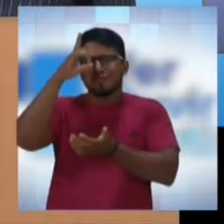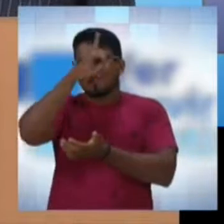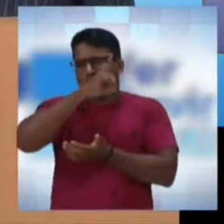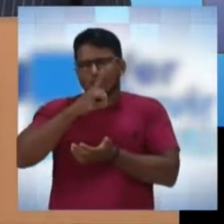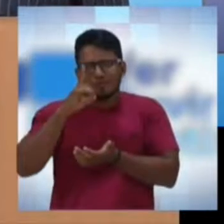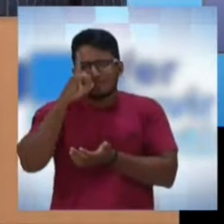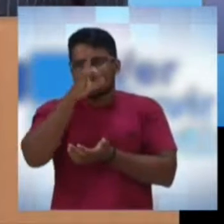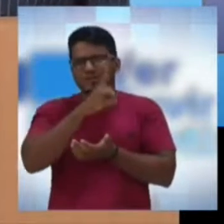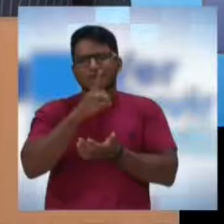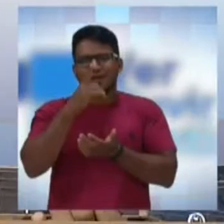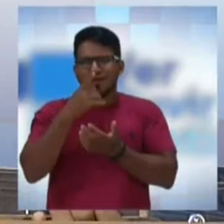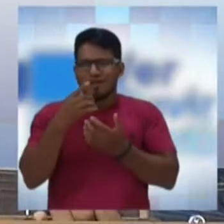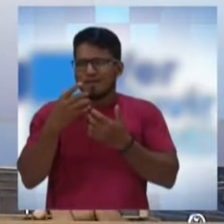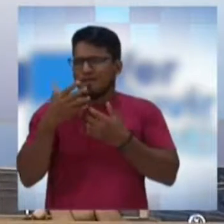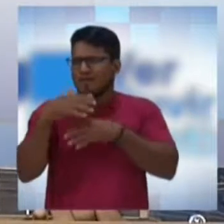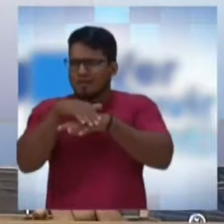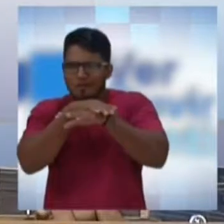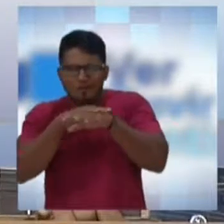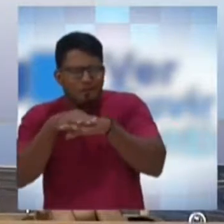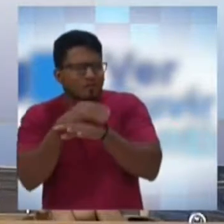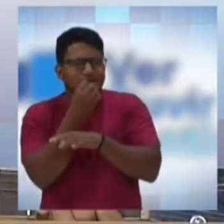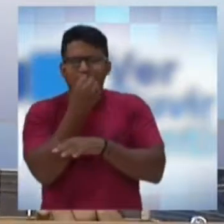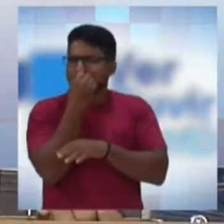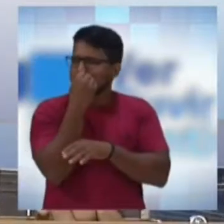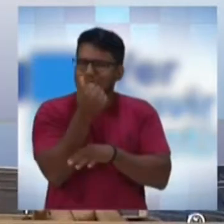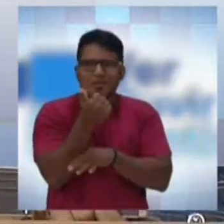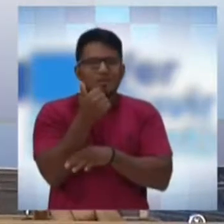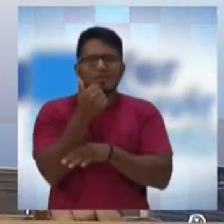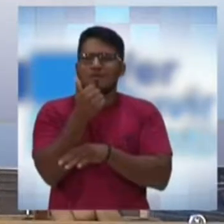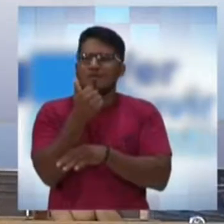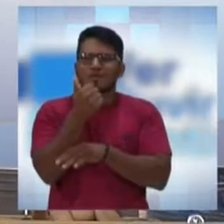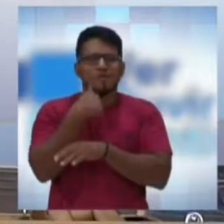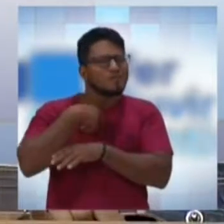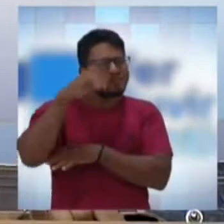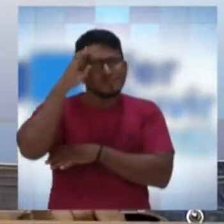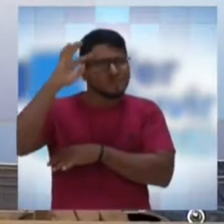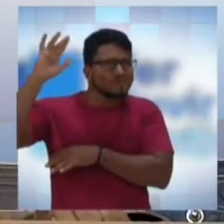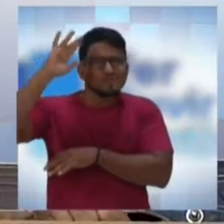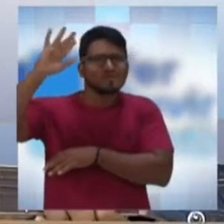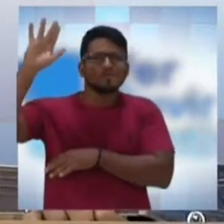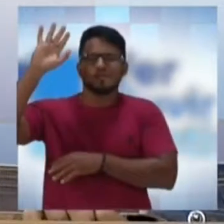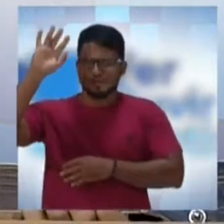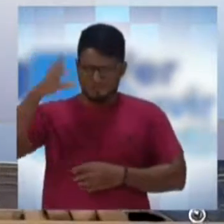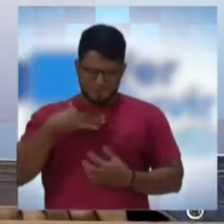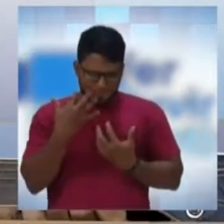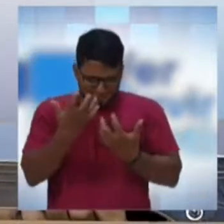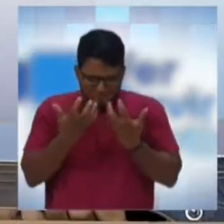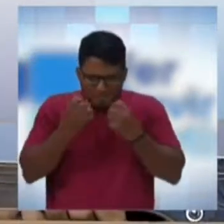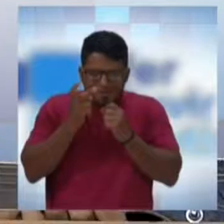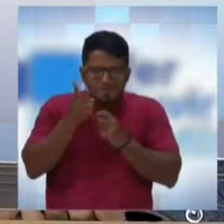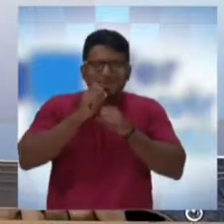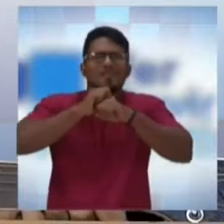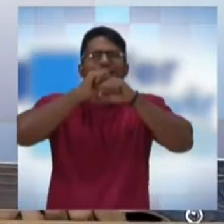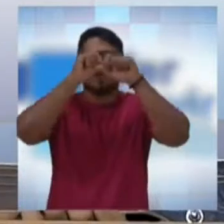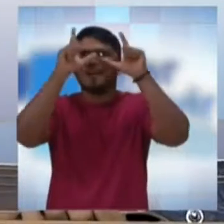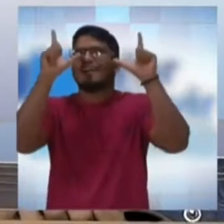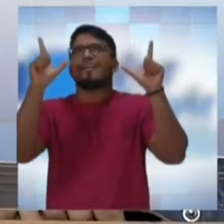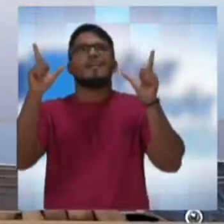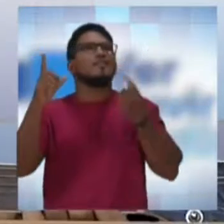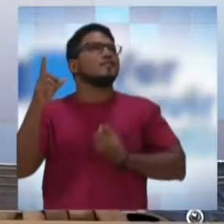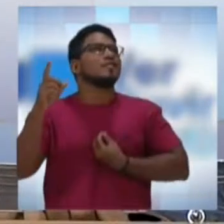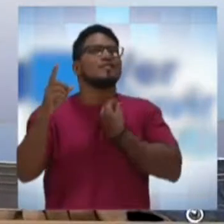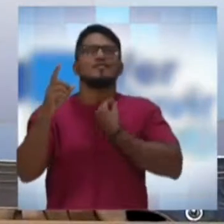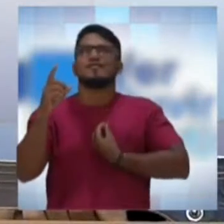toa, conversa rara e boa, pedaço de sonho que faz meu querer acordar